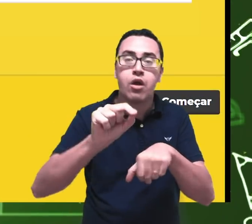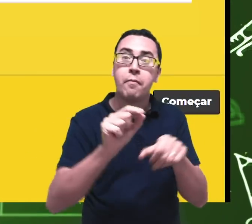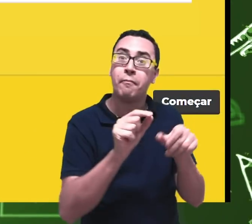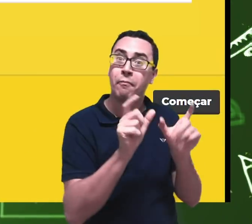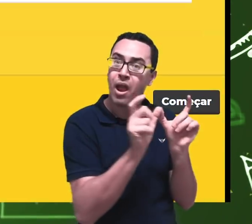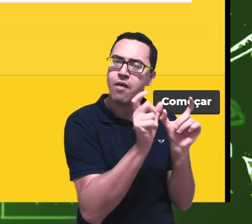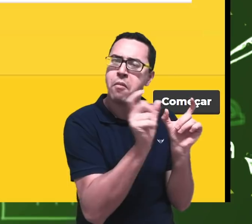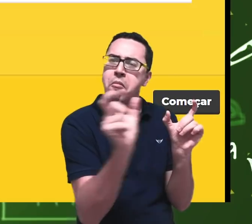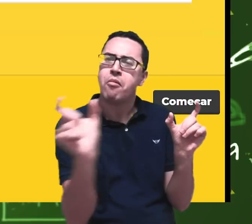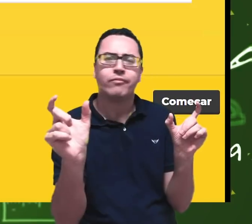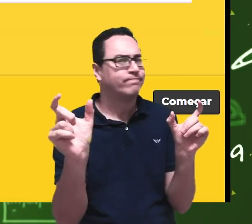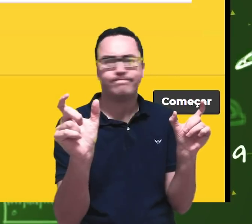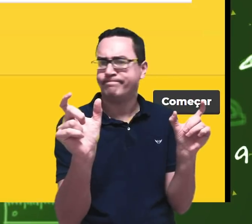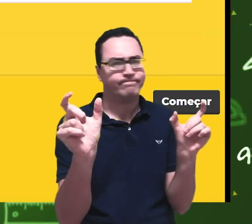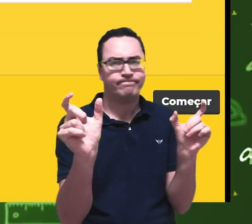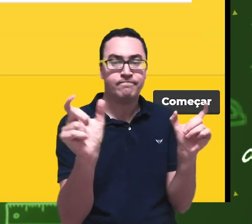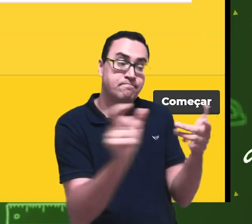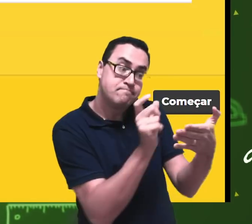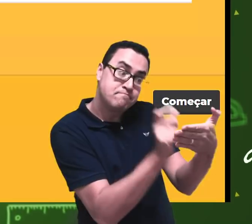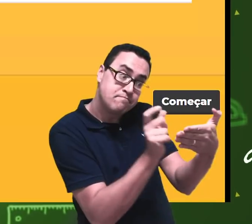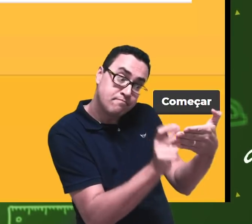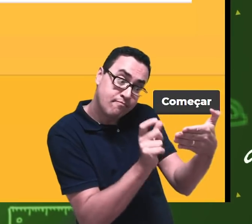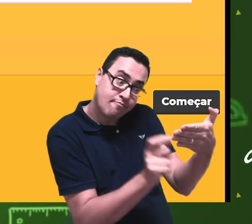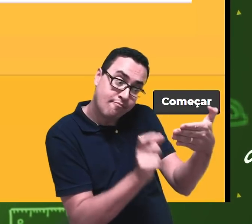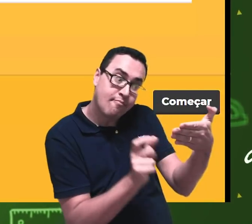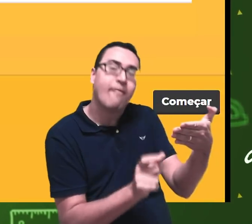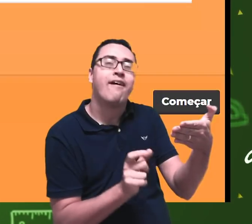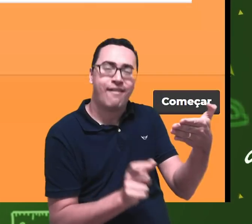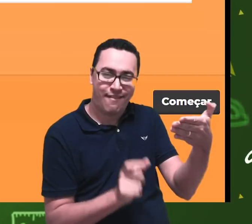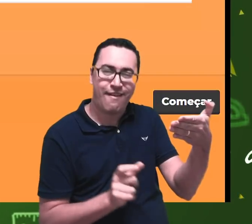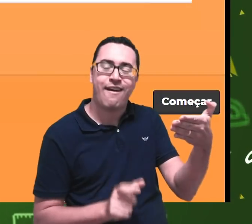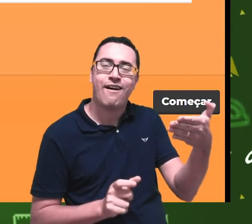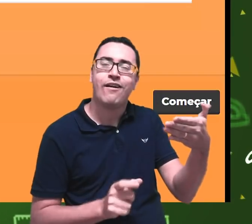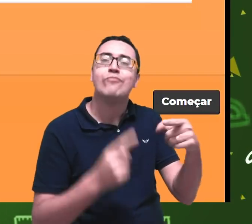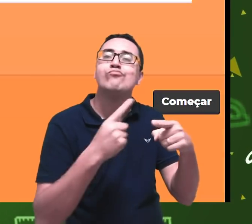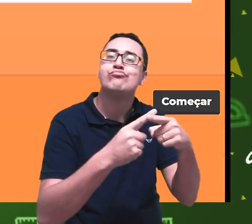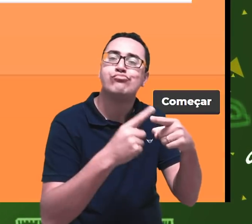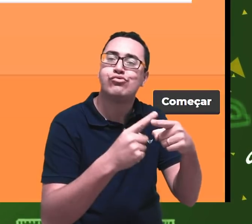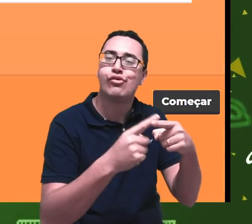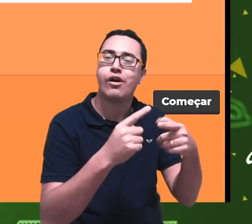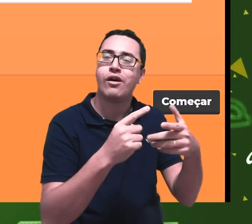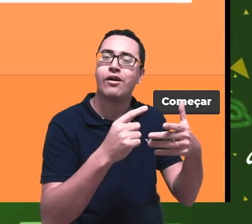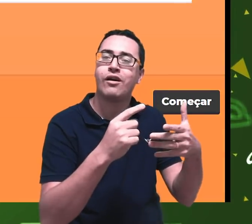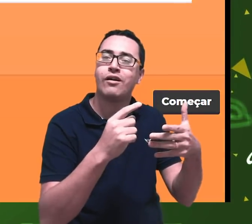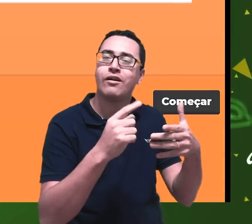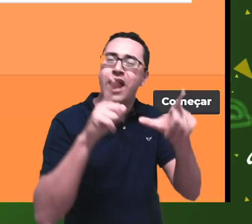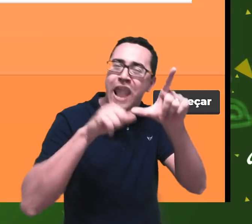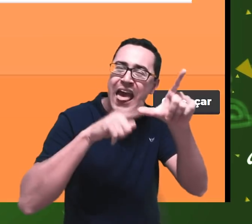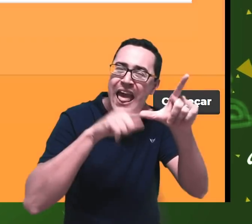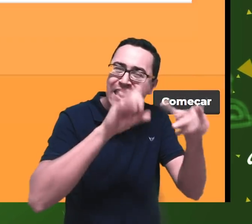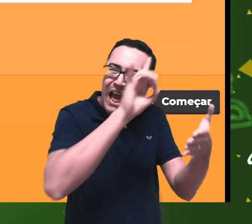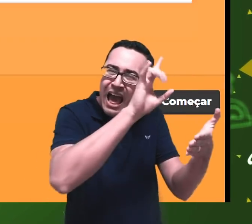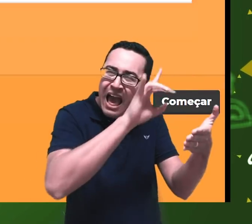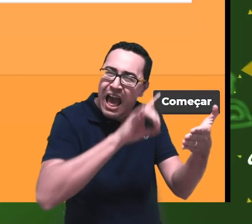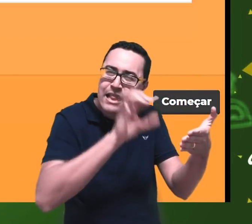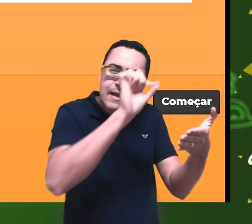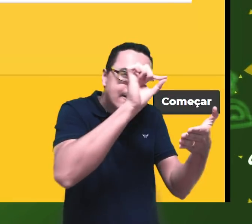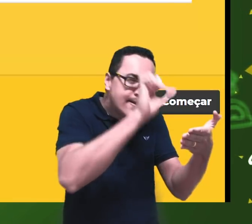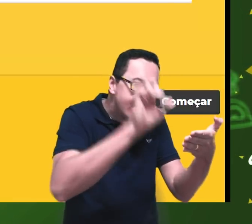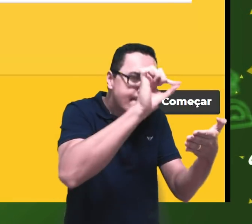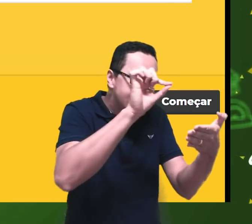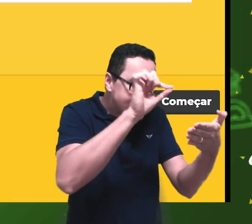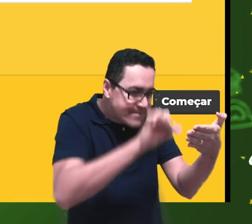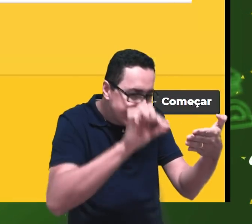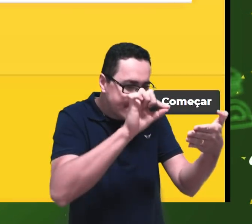da outra, porque daí quando nós circularmos as letrinhas, fica mais fácil visualizar a palavra do